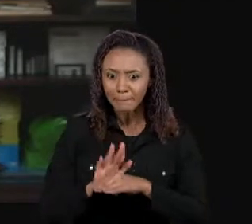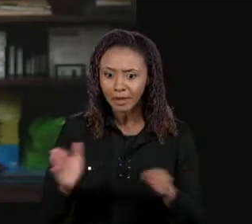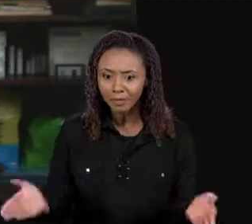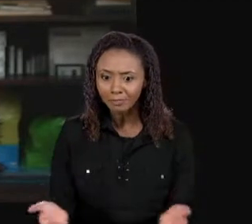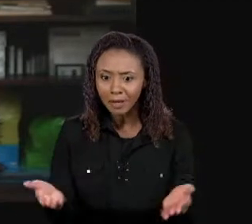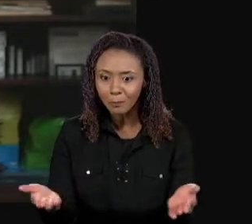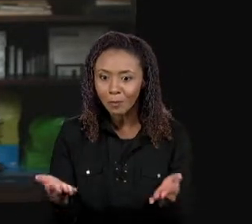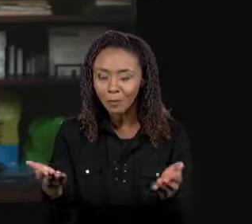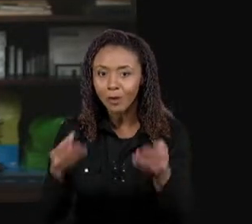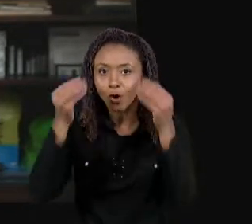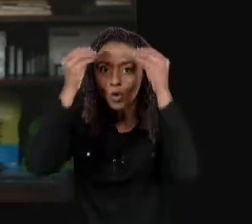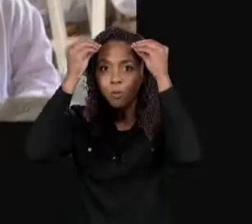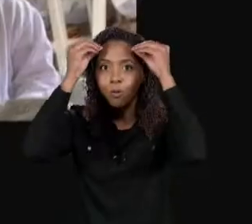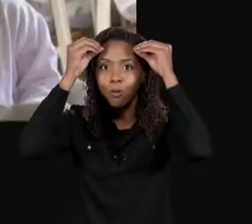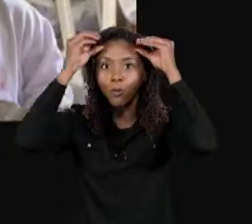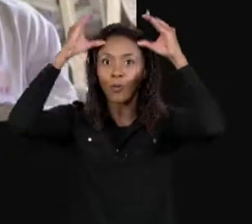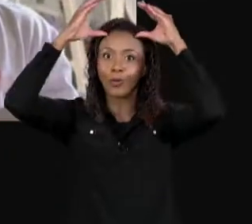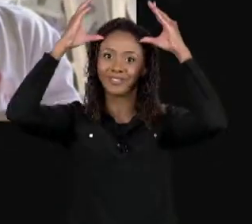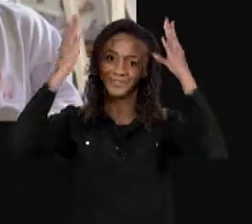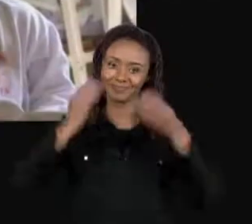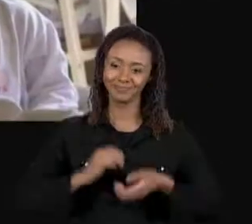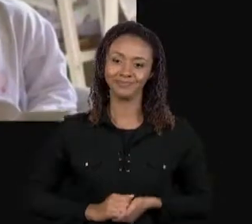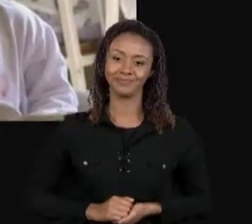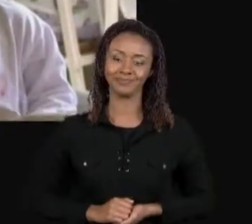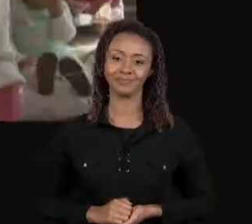seu conhecimento sobre o mundo.